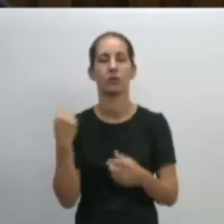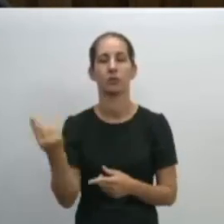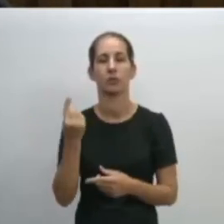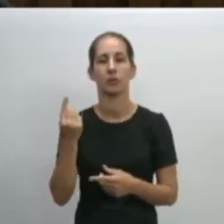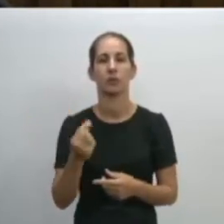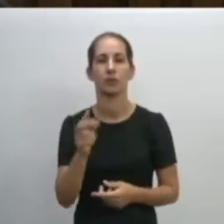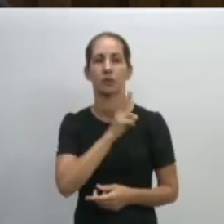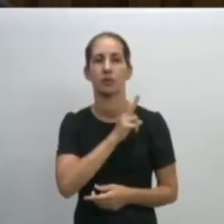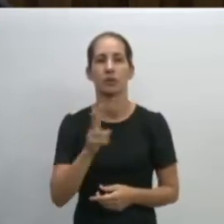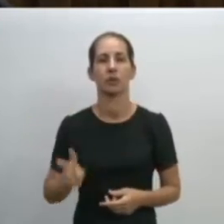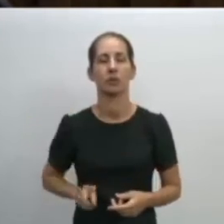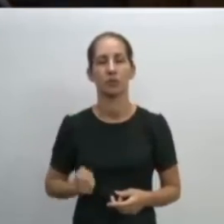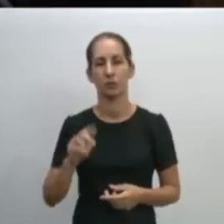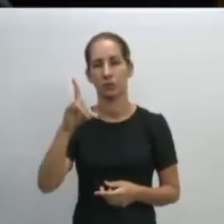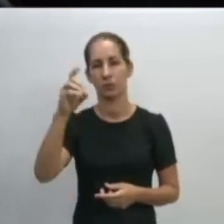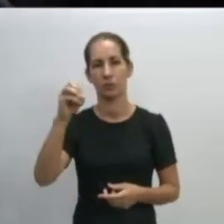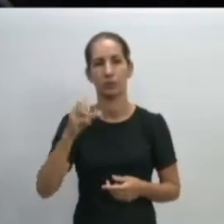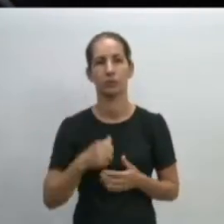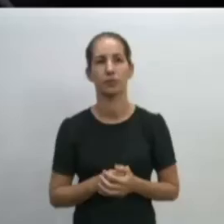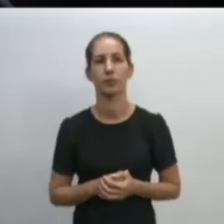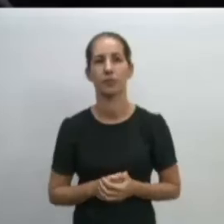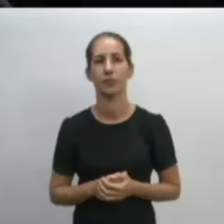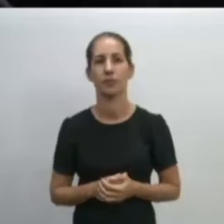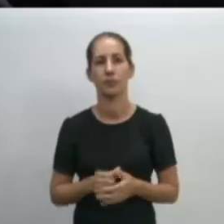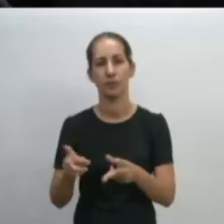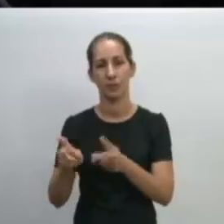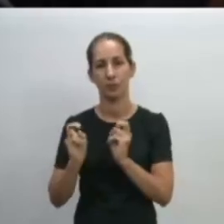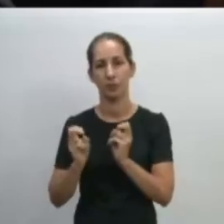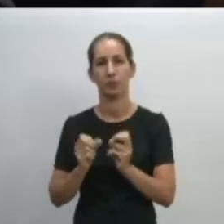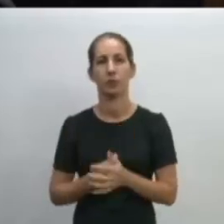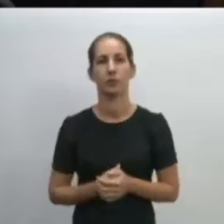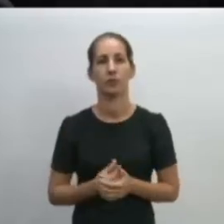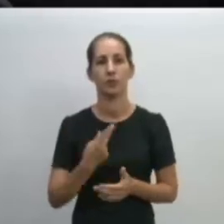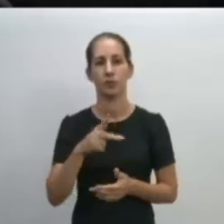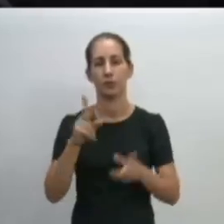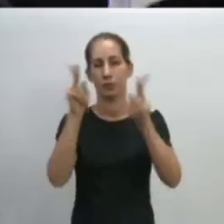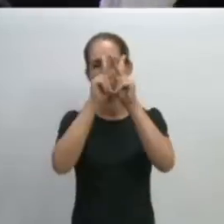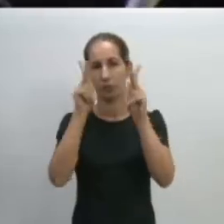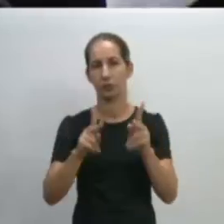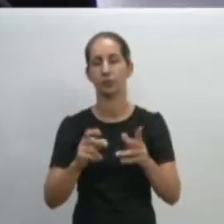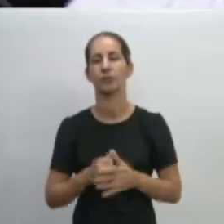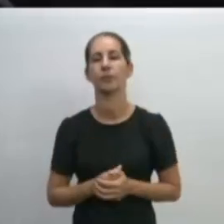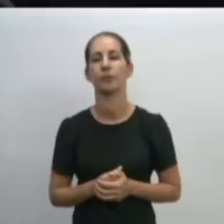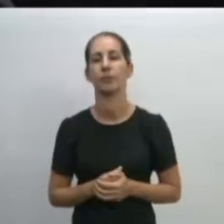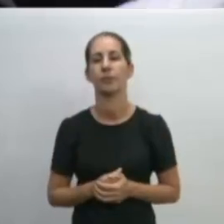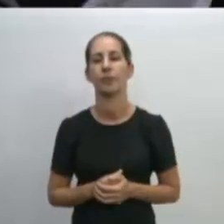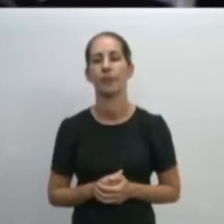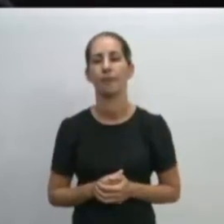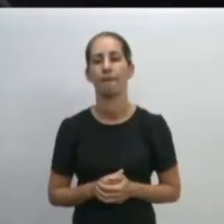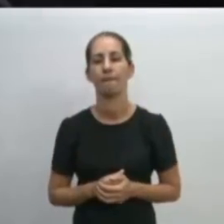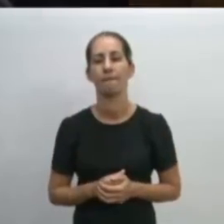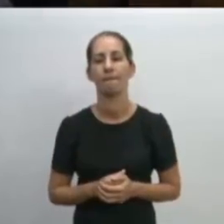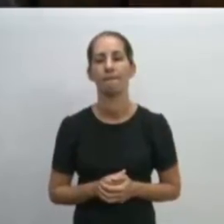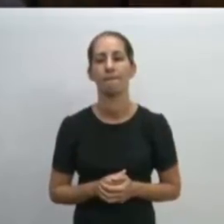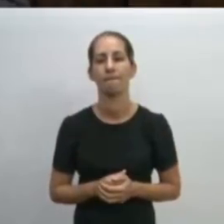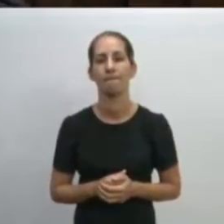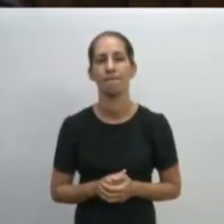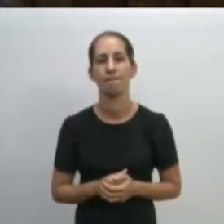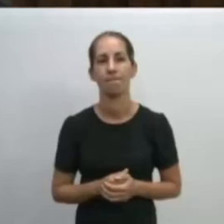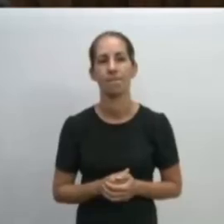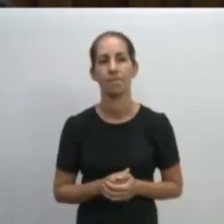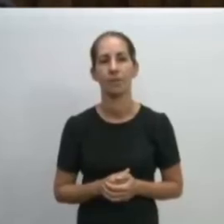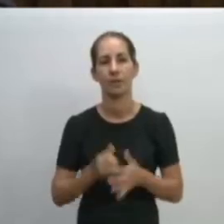única, vereador Nivaldo, Vossa Excelência, prioridade para o seu propositor. Fica à vontade.